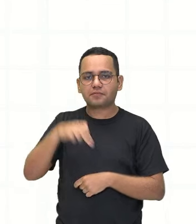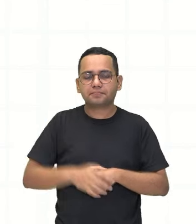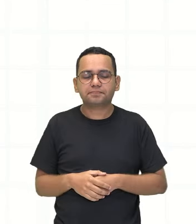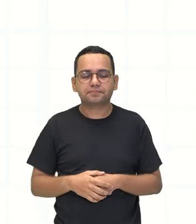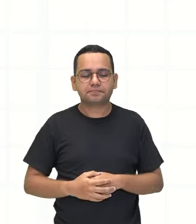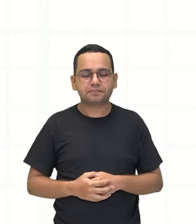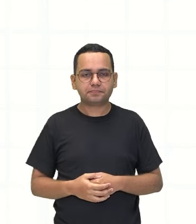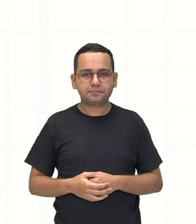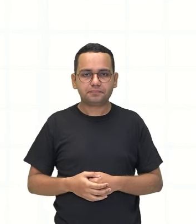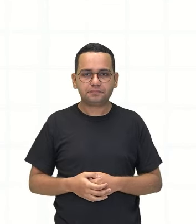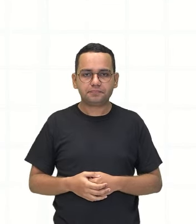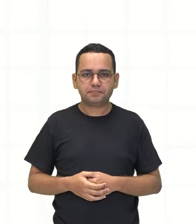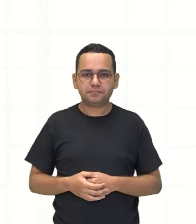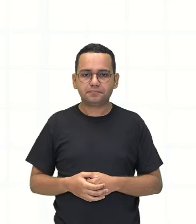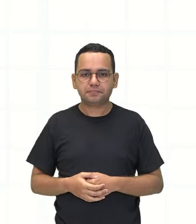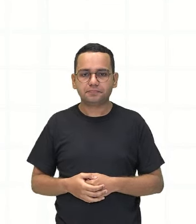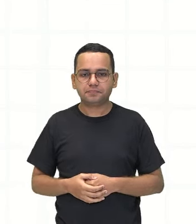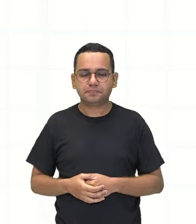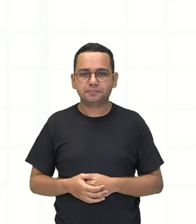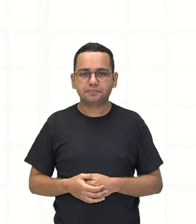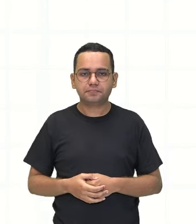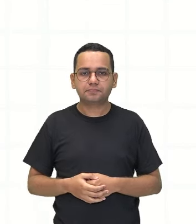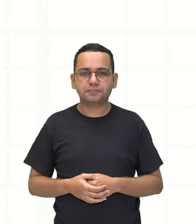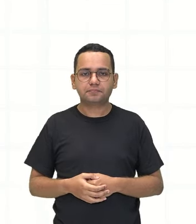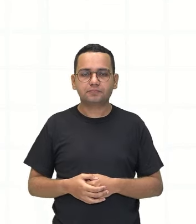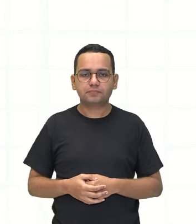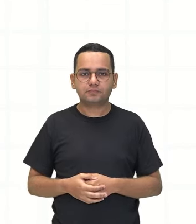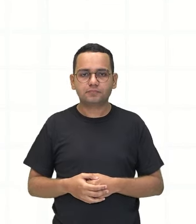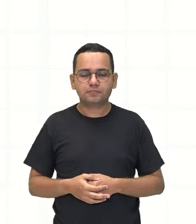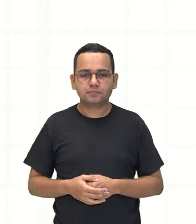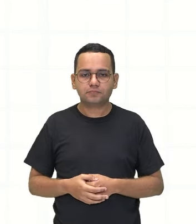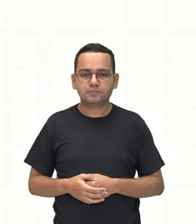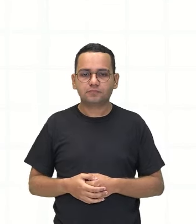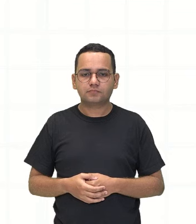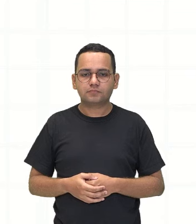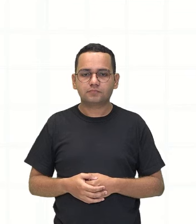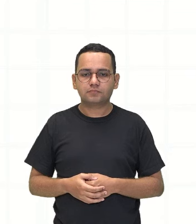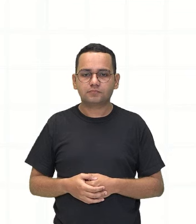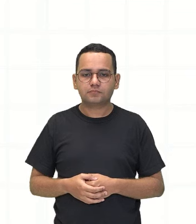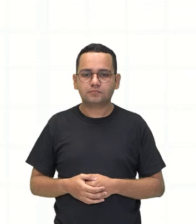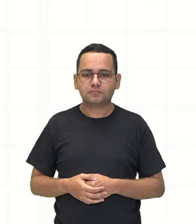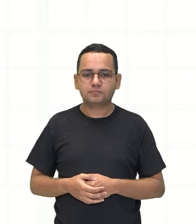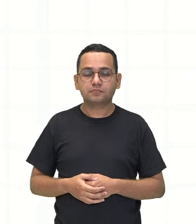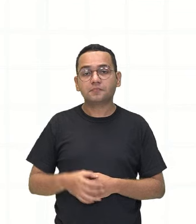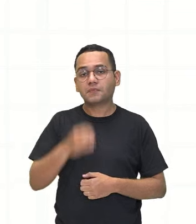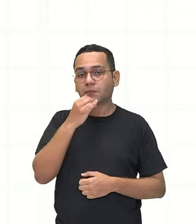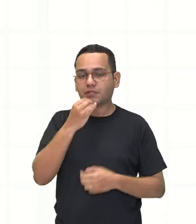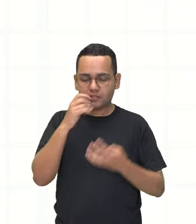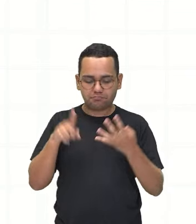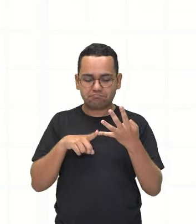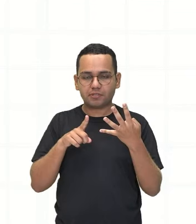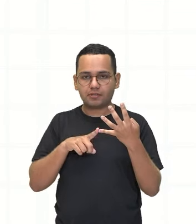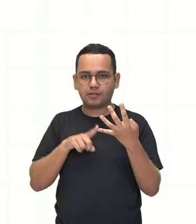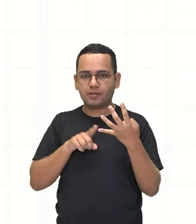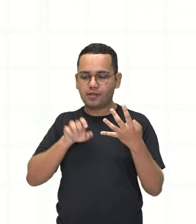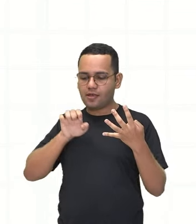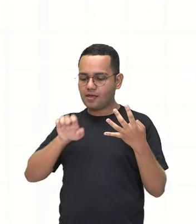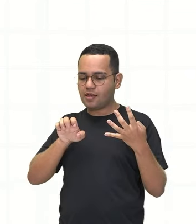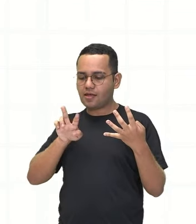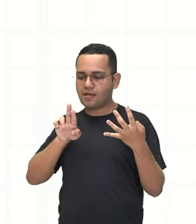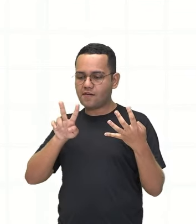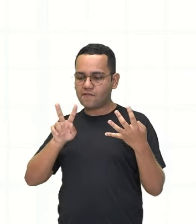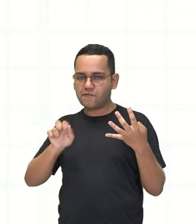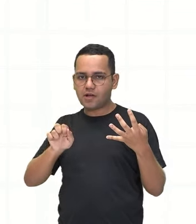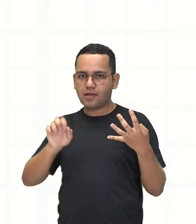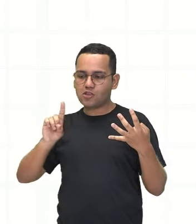hífen que fica, né? Que separa uma palavra da outra. E a palavra erva doce, né? Então, a gente observa